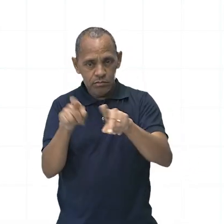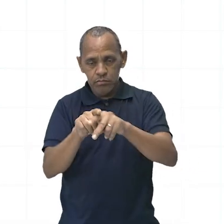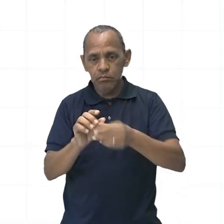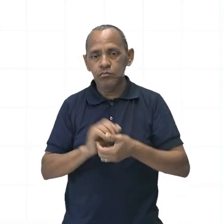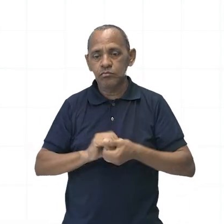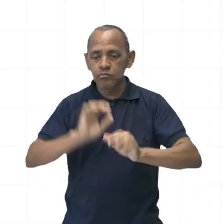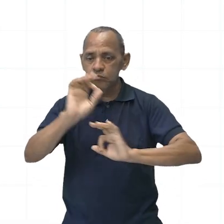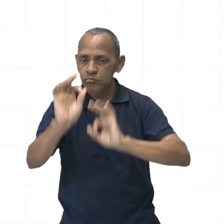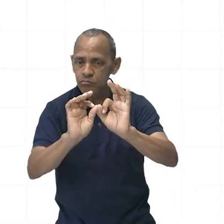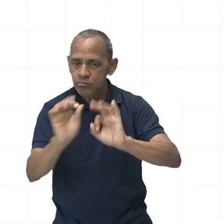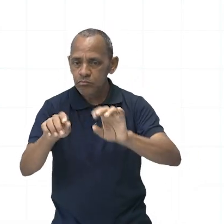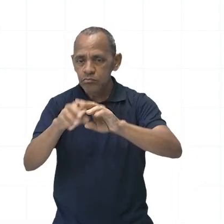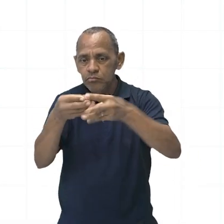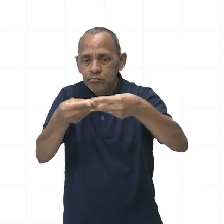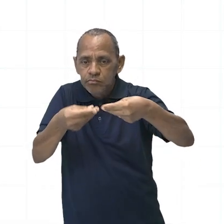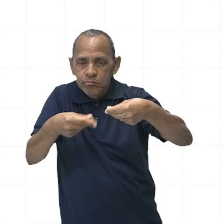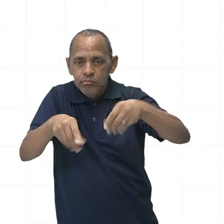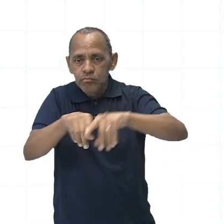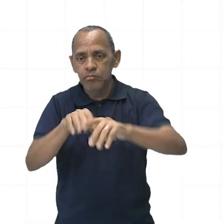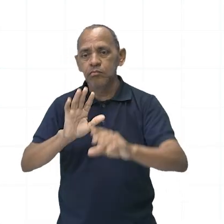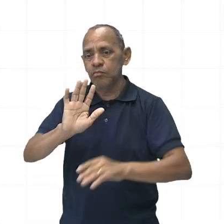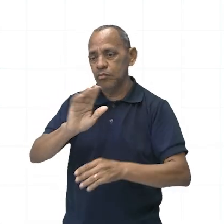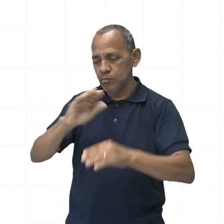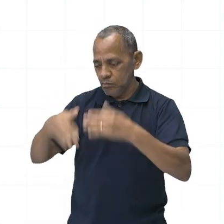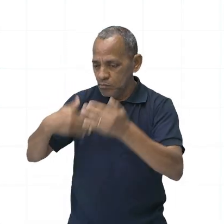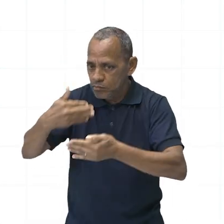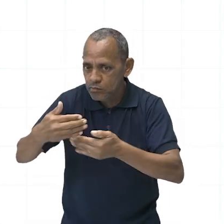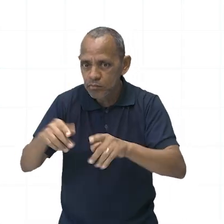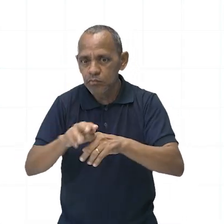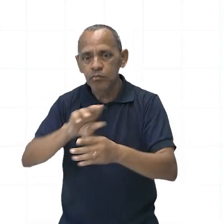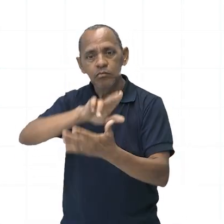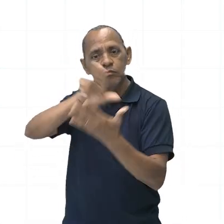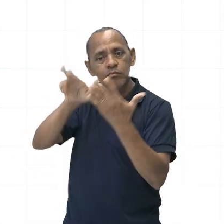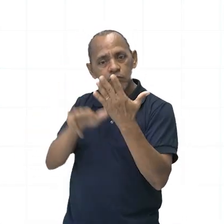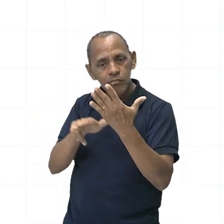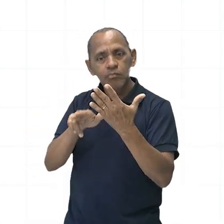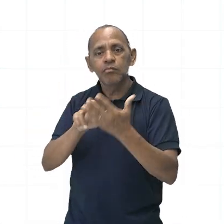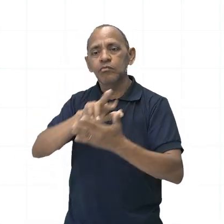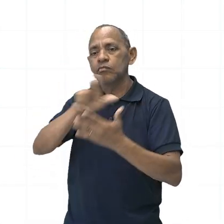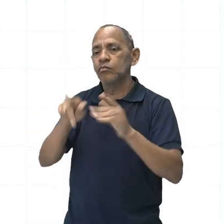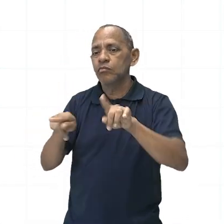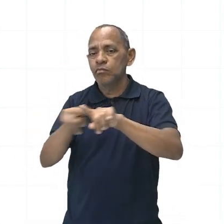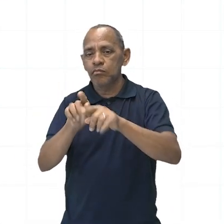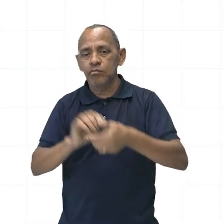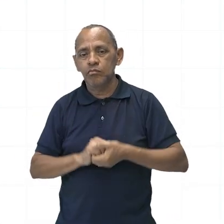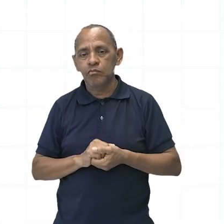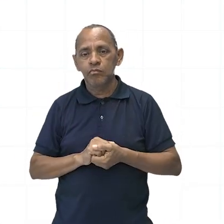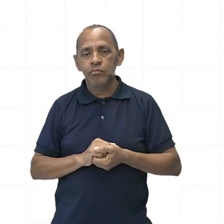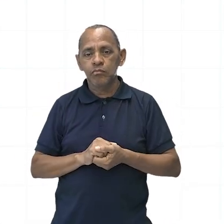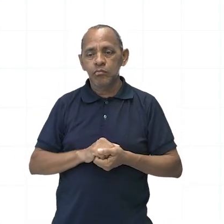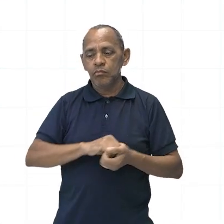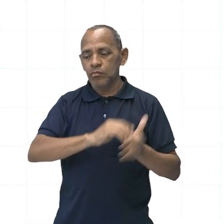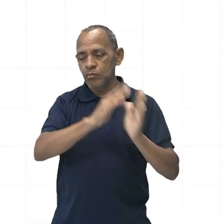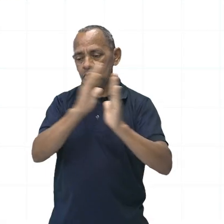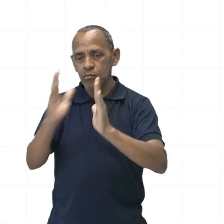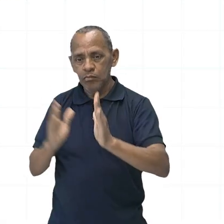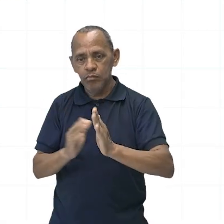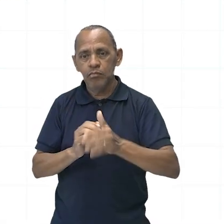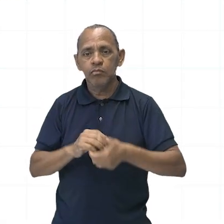mas o processo pode variar entre as espécies. Então, assim, nós avançamos para a meiose 2. Vejam